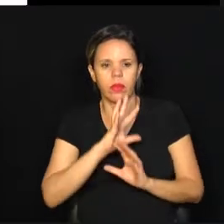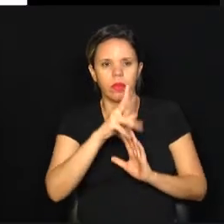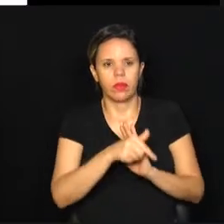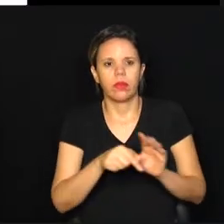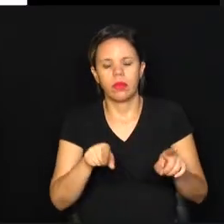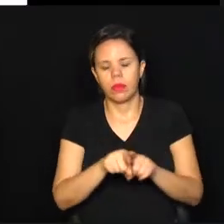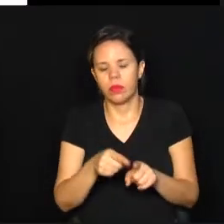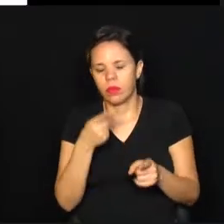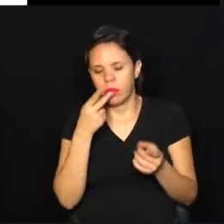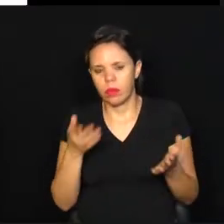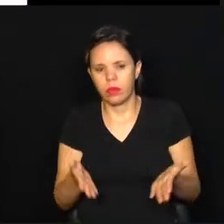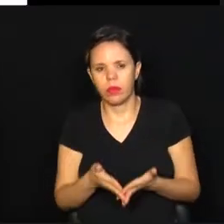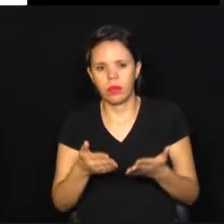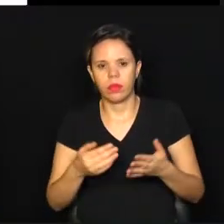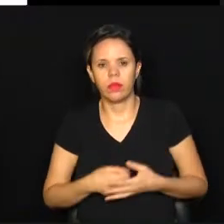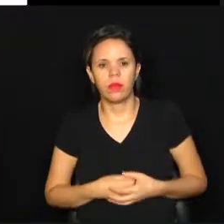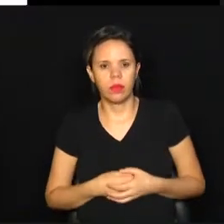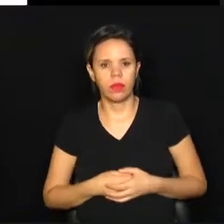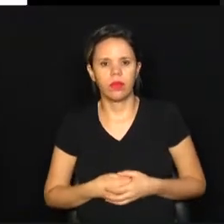pobreza.